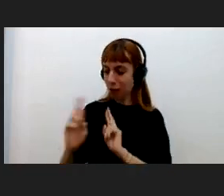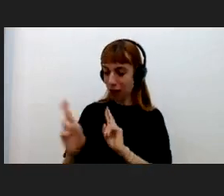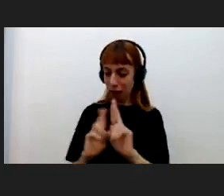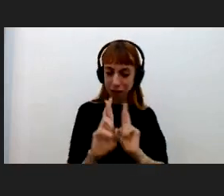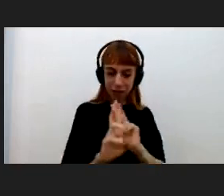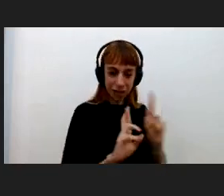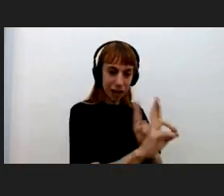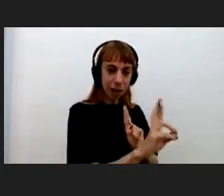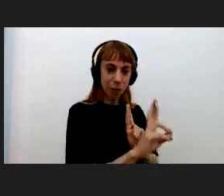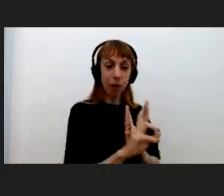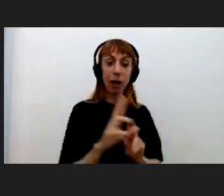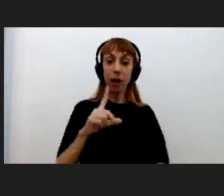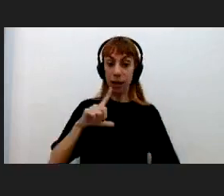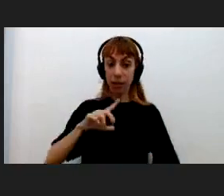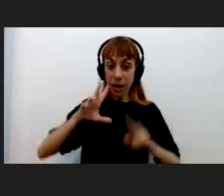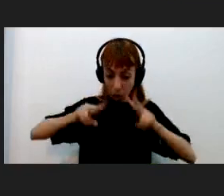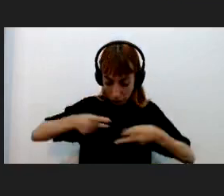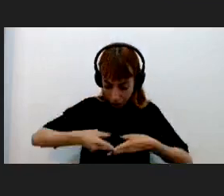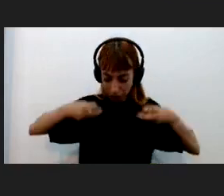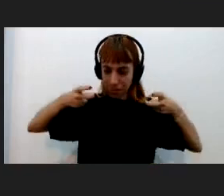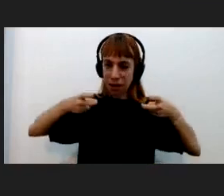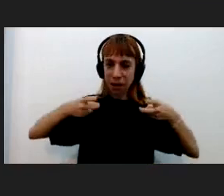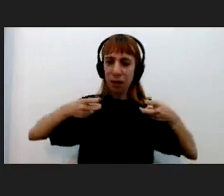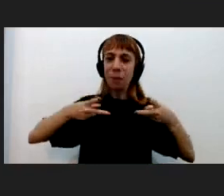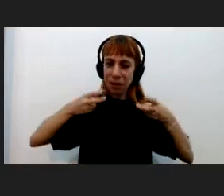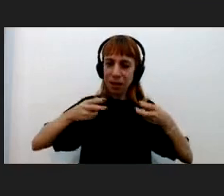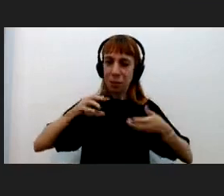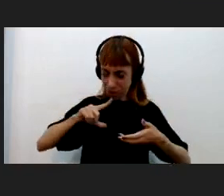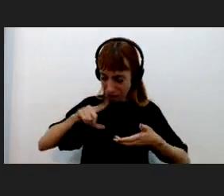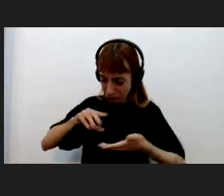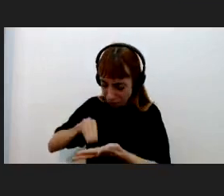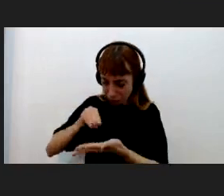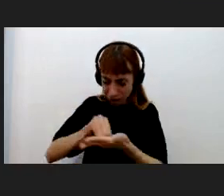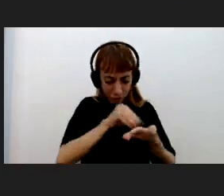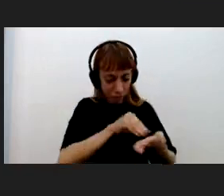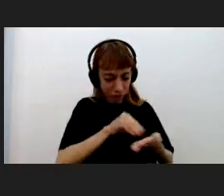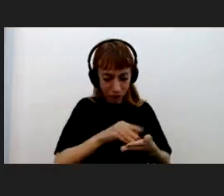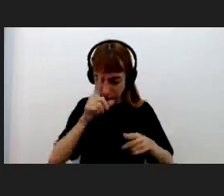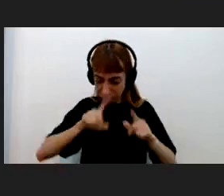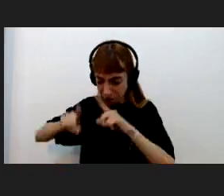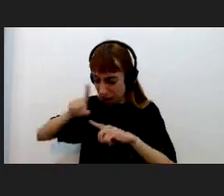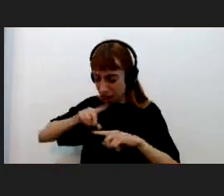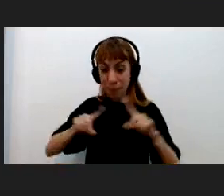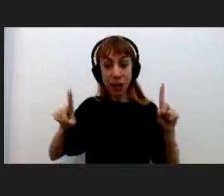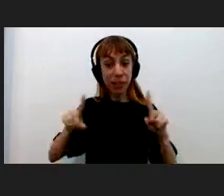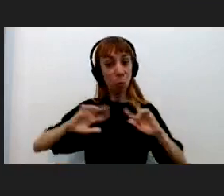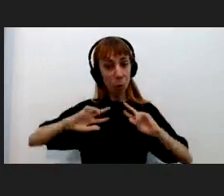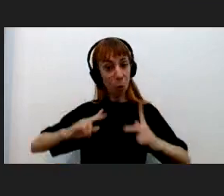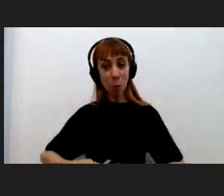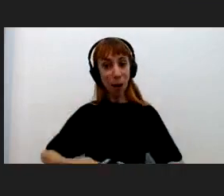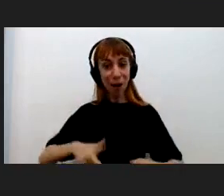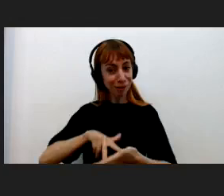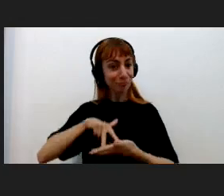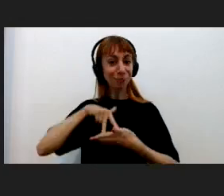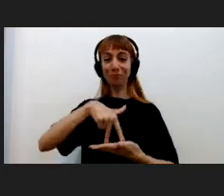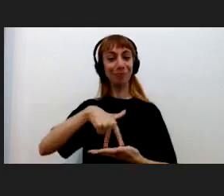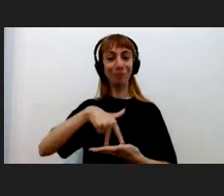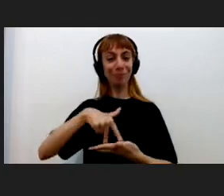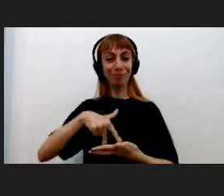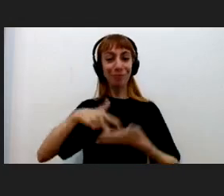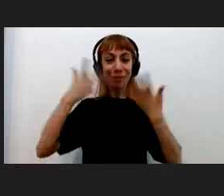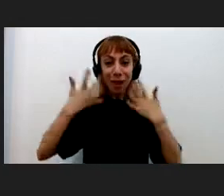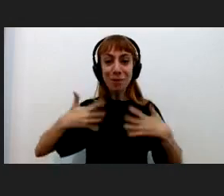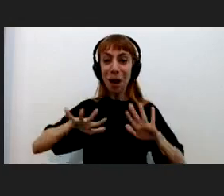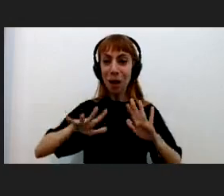preciso entender que são faltantes, mas que isso não me desqualifica enquanto ser humano. E isso me torna quem eu sou, com tudo que eu sou, né?